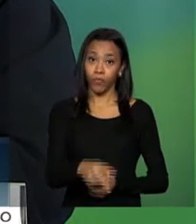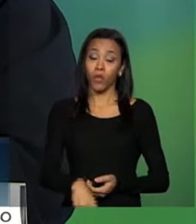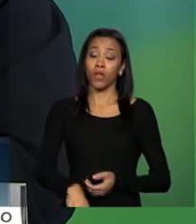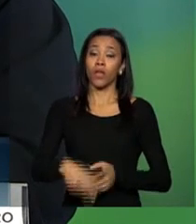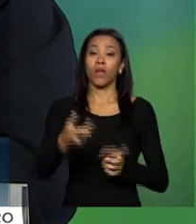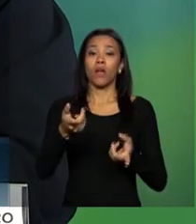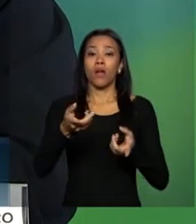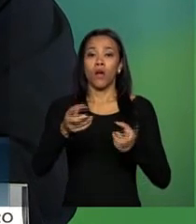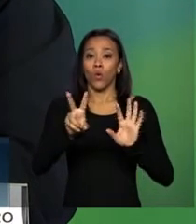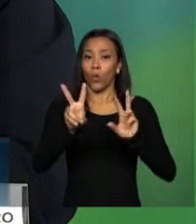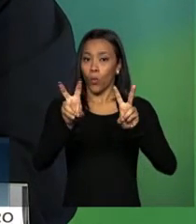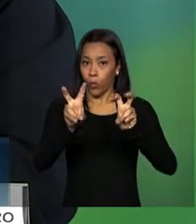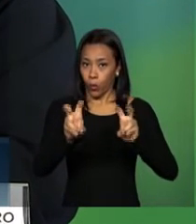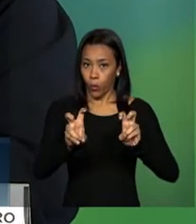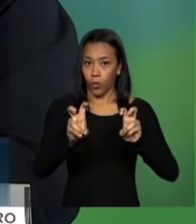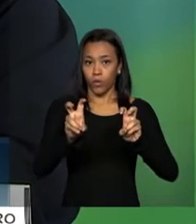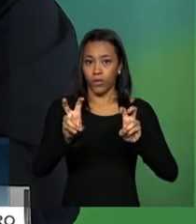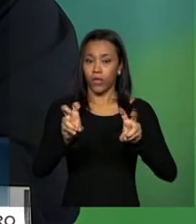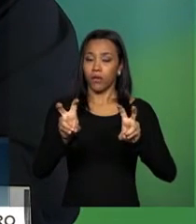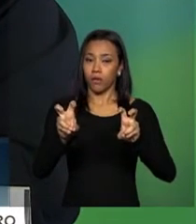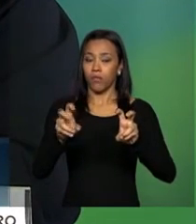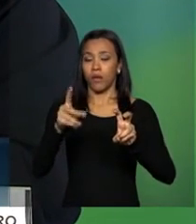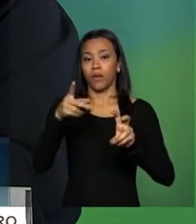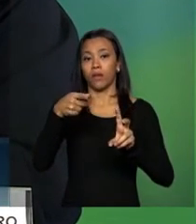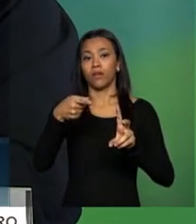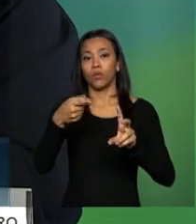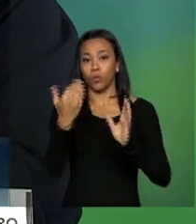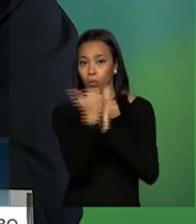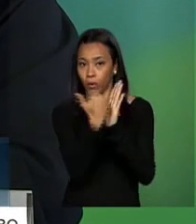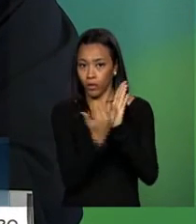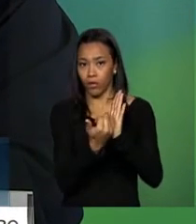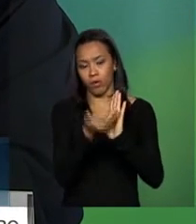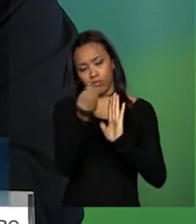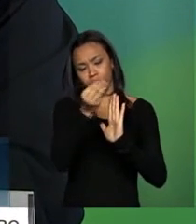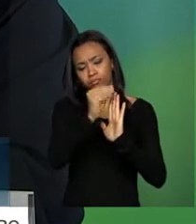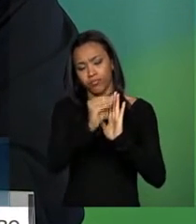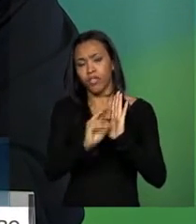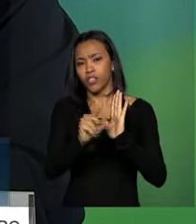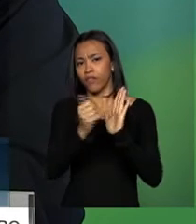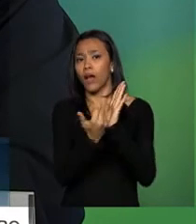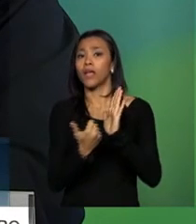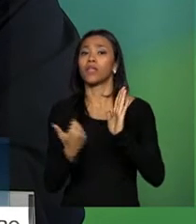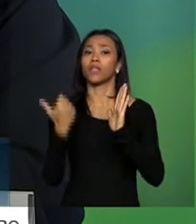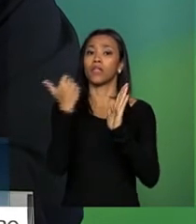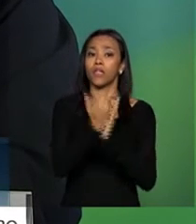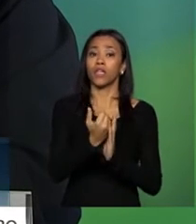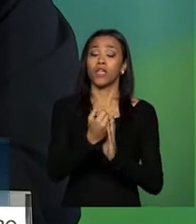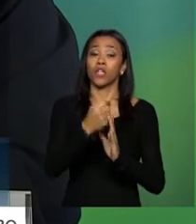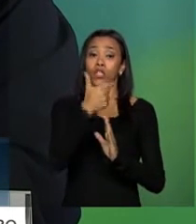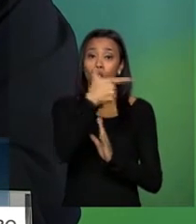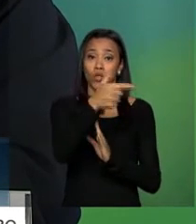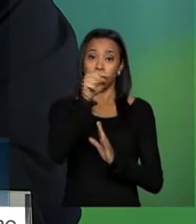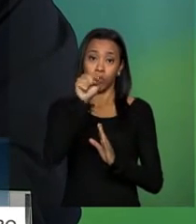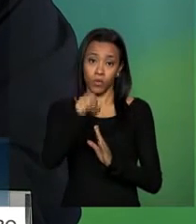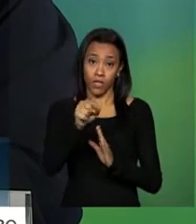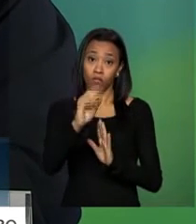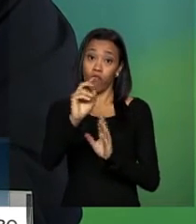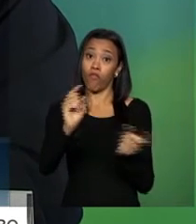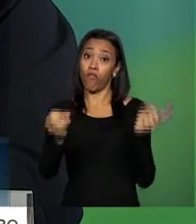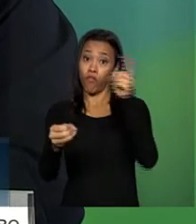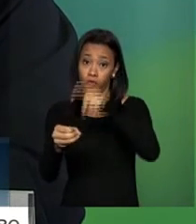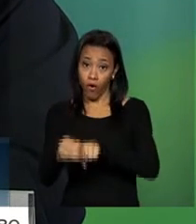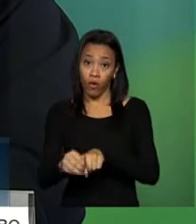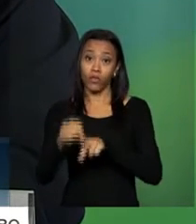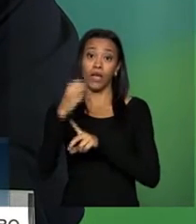de recomposição do Reintegra. Nós vamos elevá-lo para 2% em 2017 e ele volta a 3%